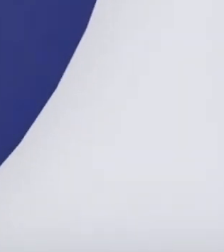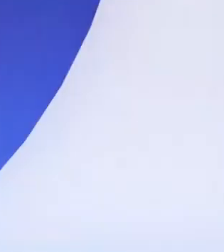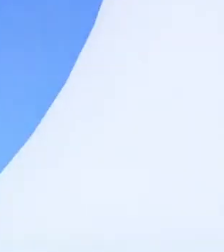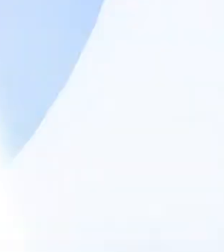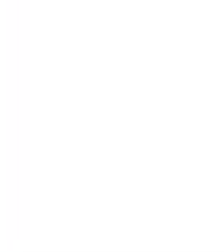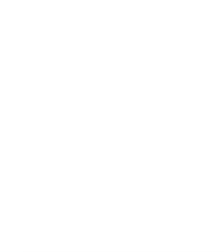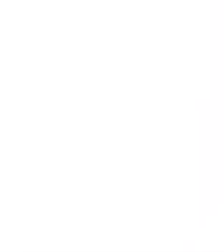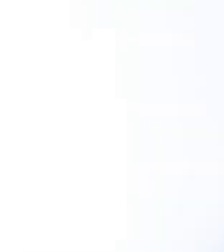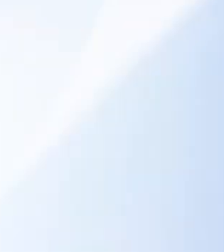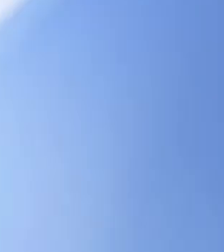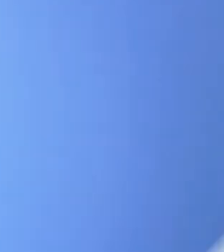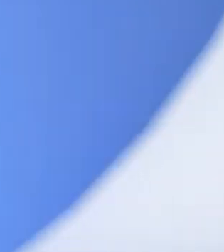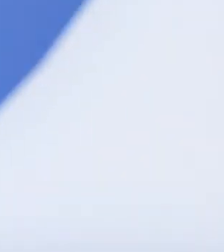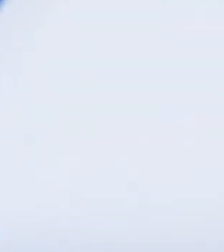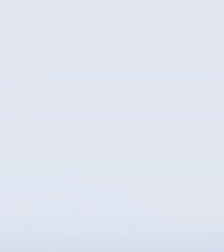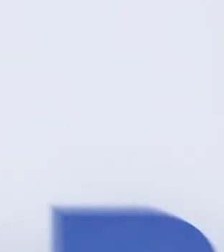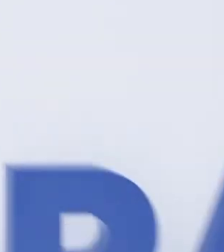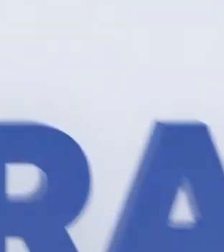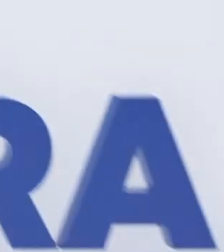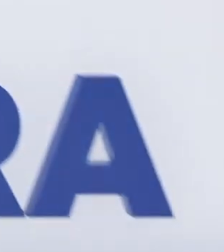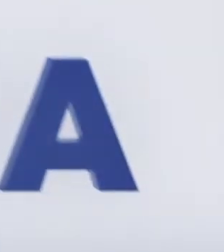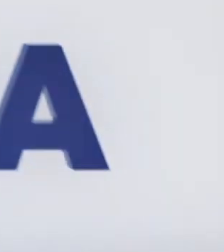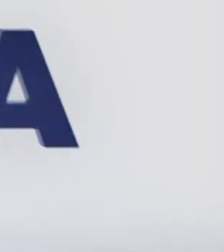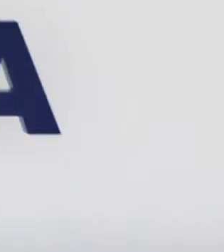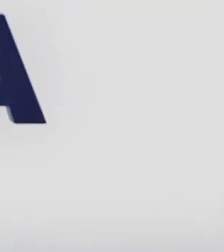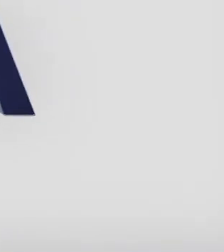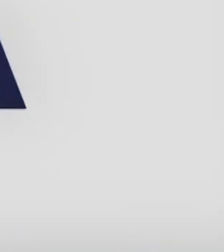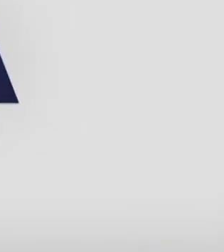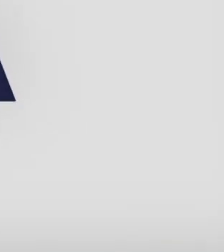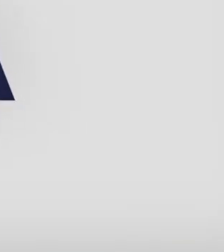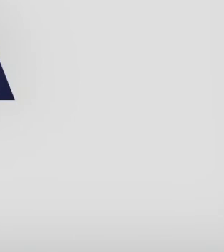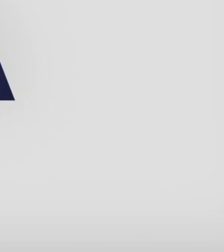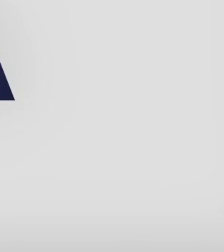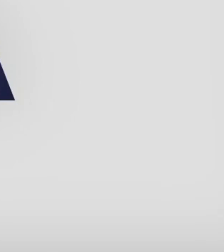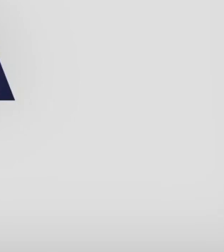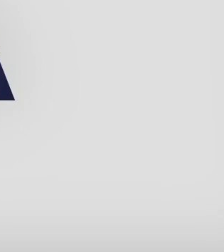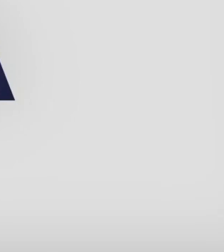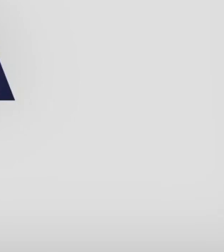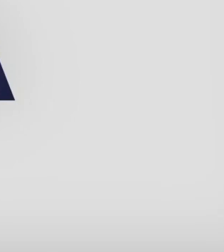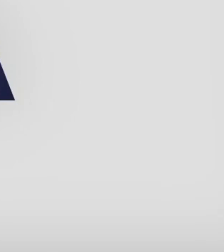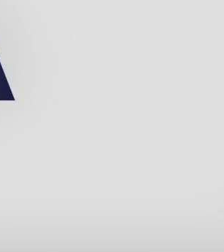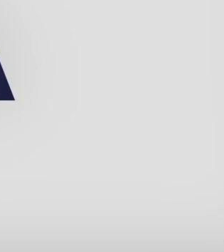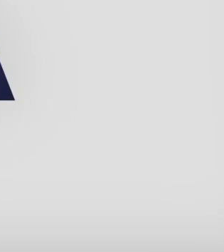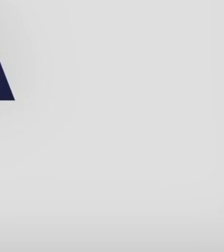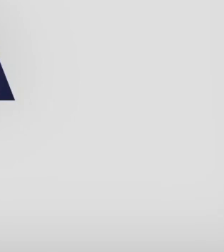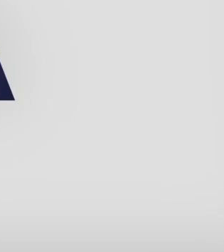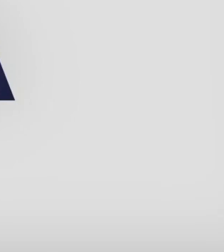TV Câmara, Campinas.